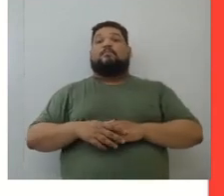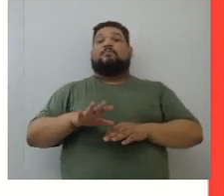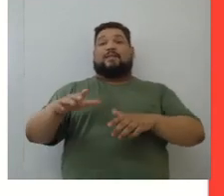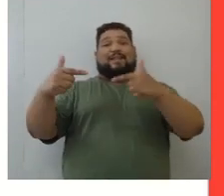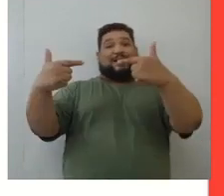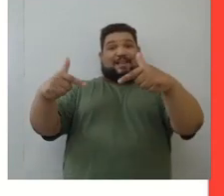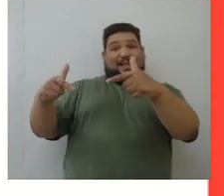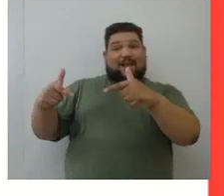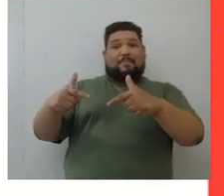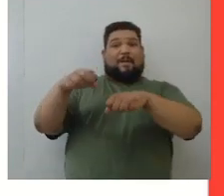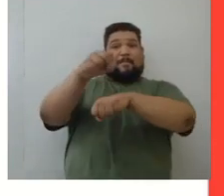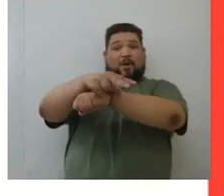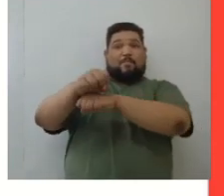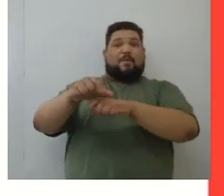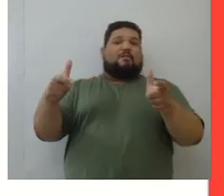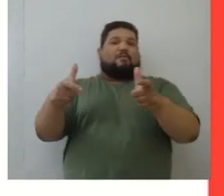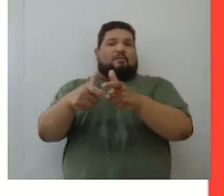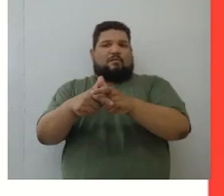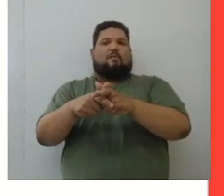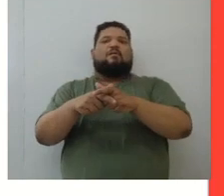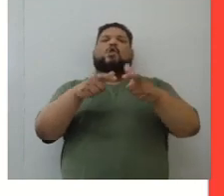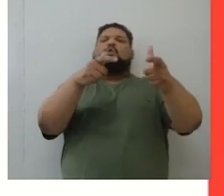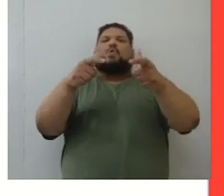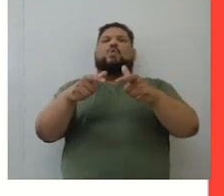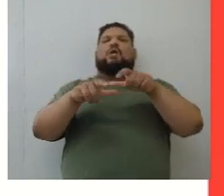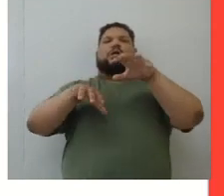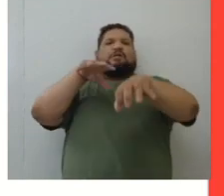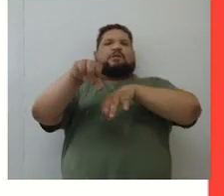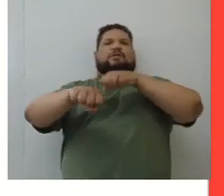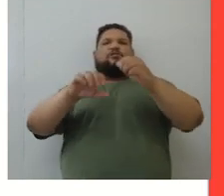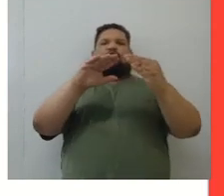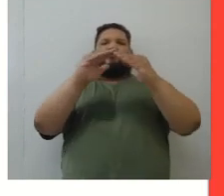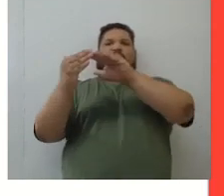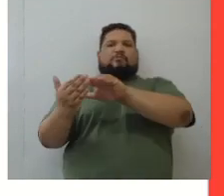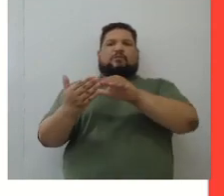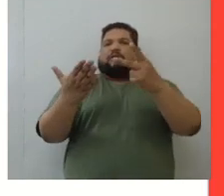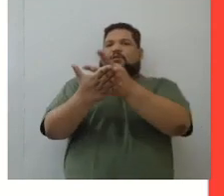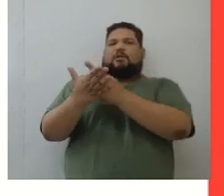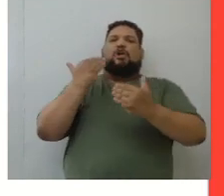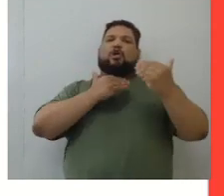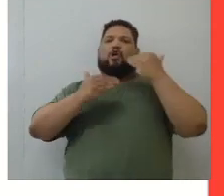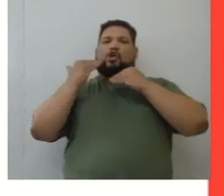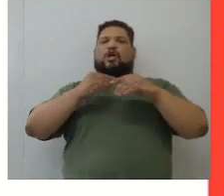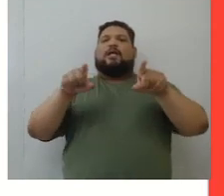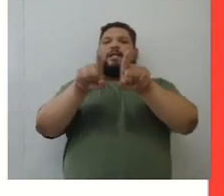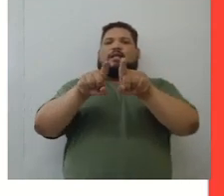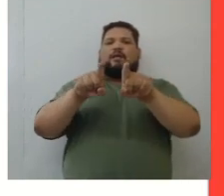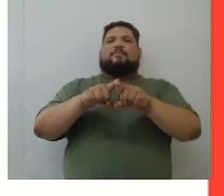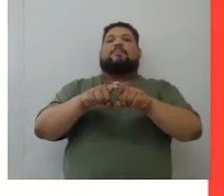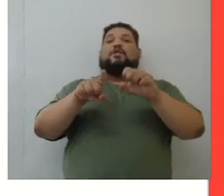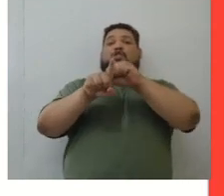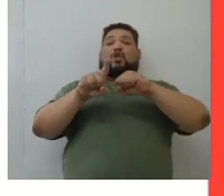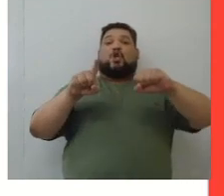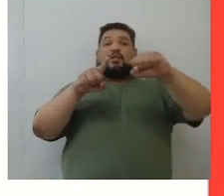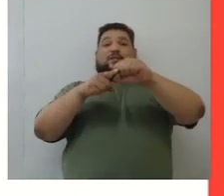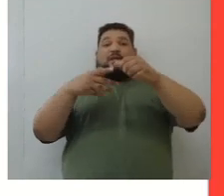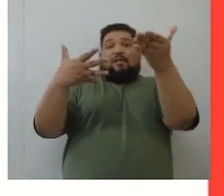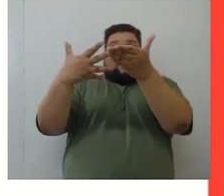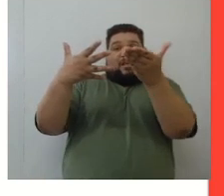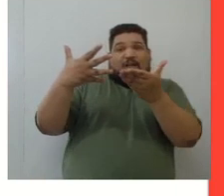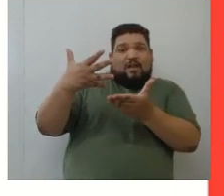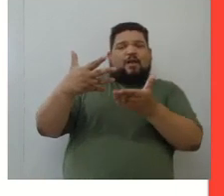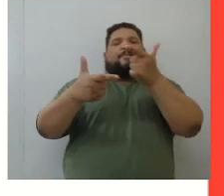empregos, ocupação desordenada de determinadas regiões da cidade e estigmatização de estratos sociais, que